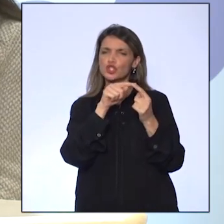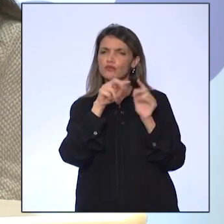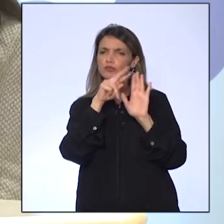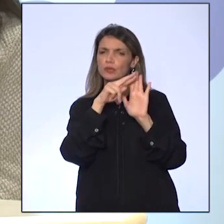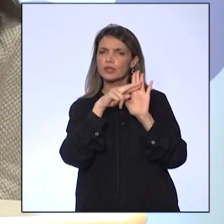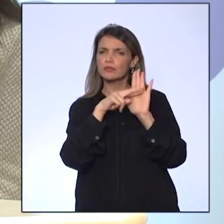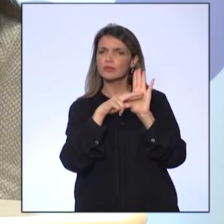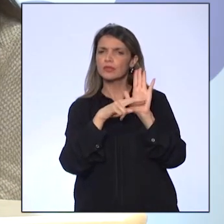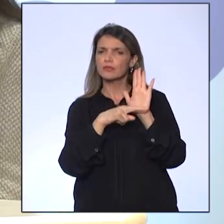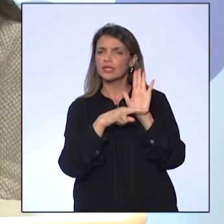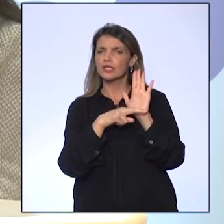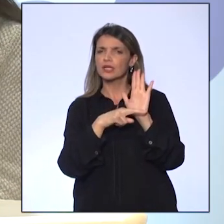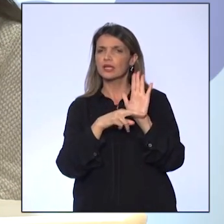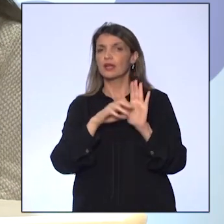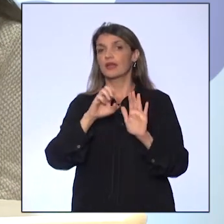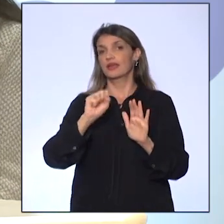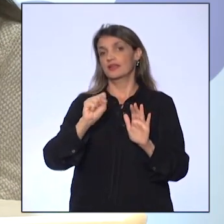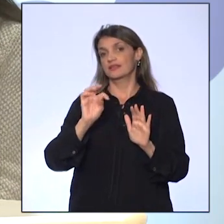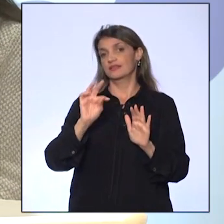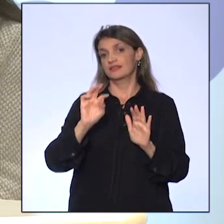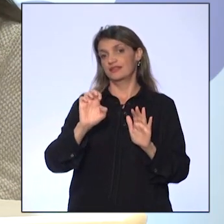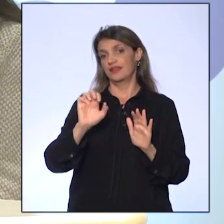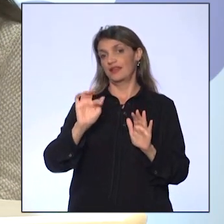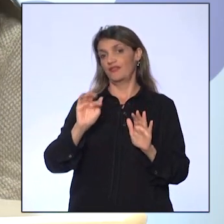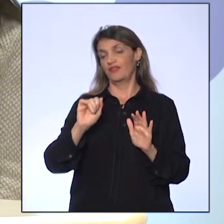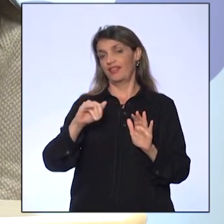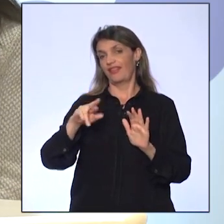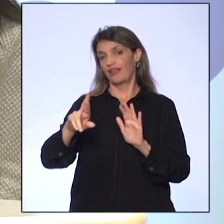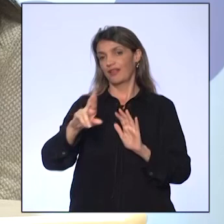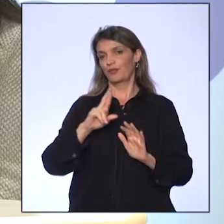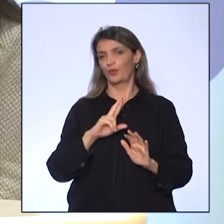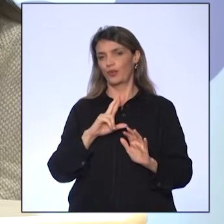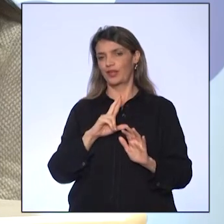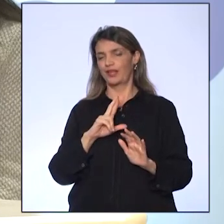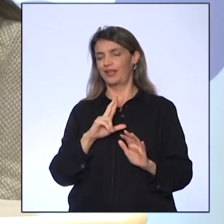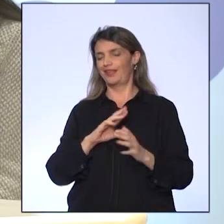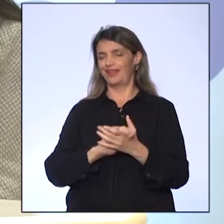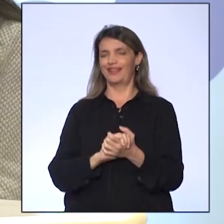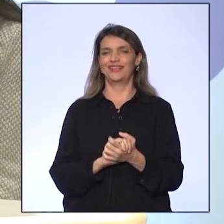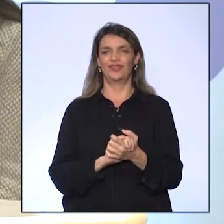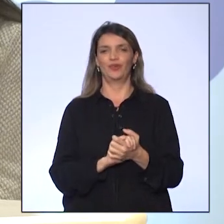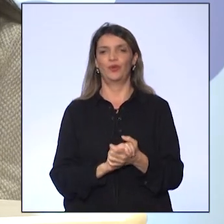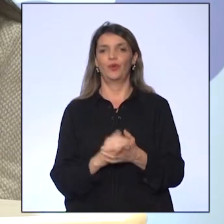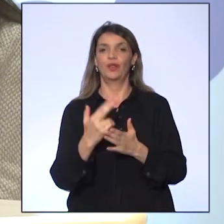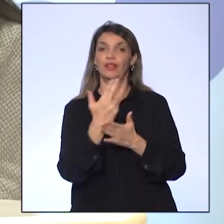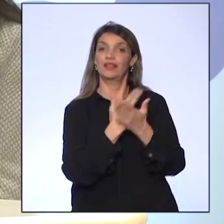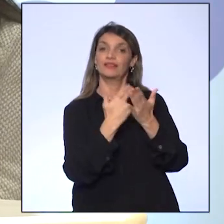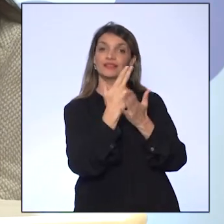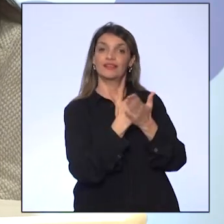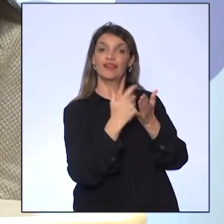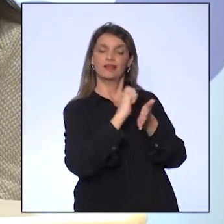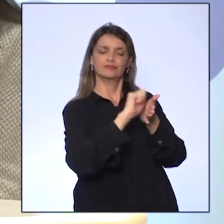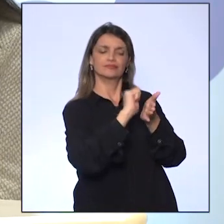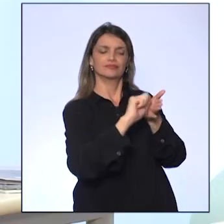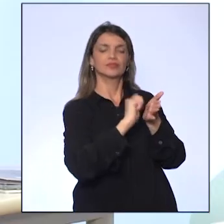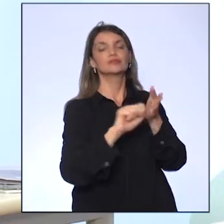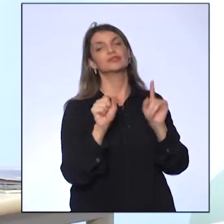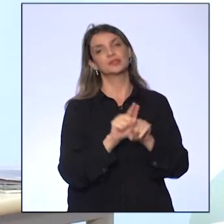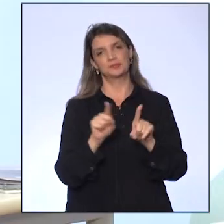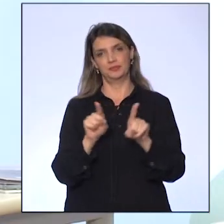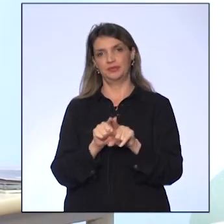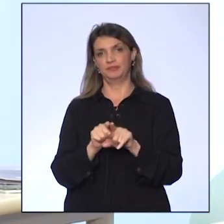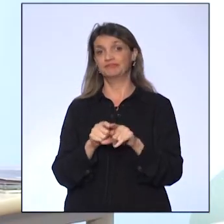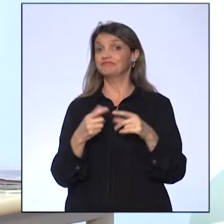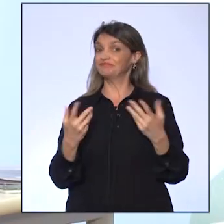a resposta da Stephanie. Se você quiser continuar. Ela está colocando assim, desenhar anotações. Ok.